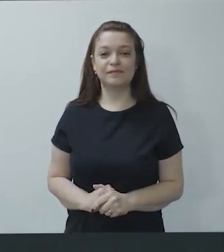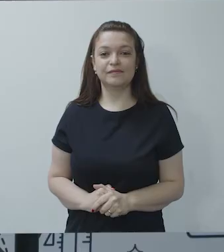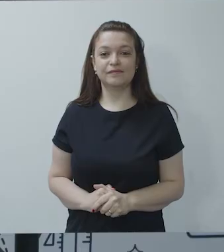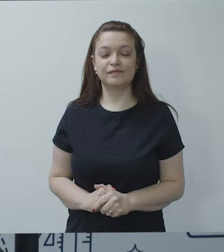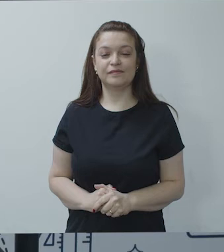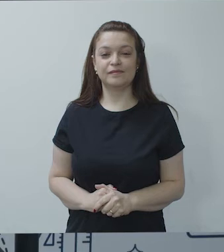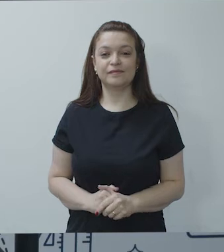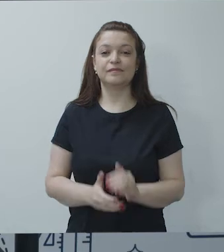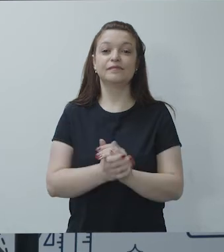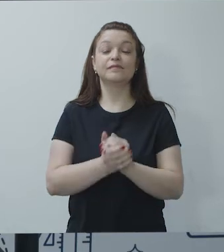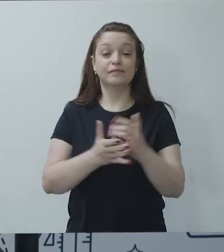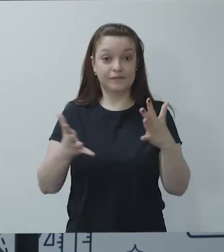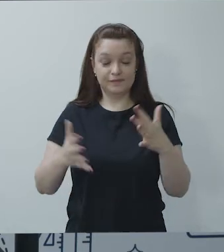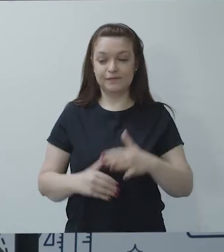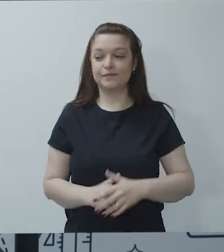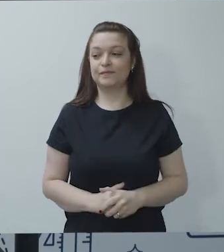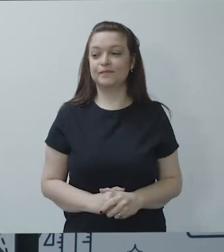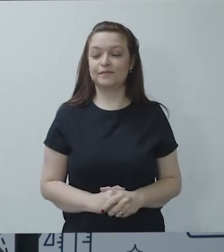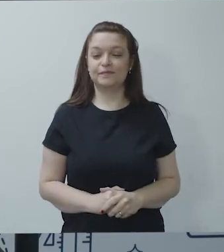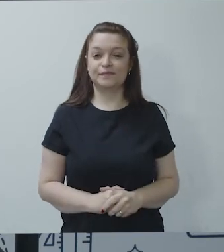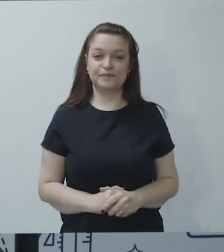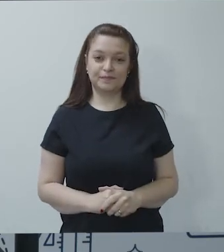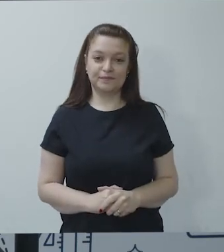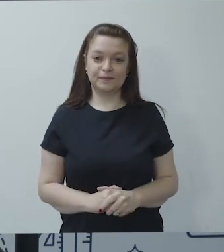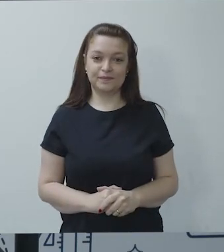Vou jogar de novo.